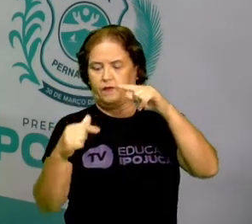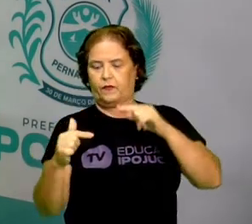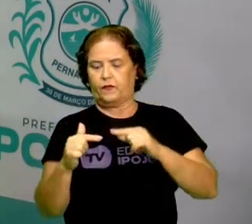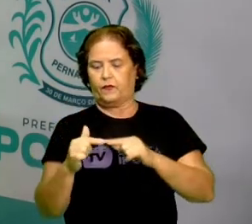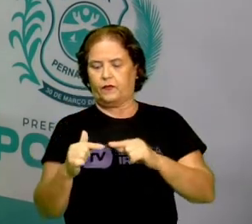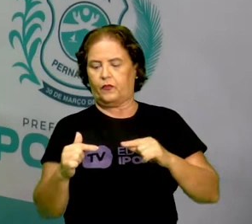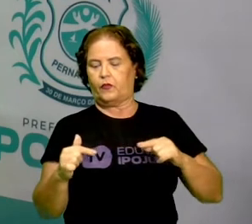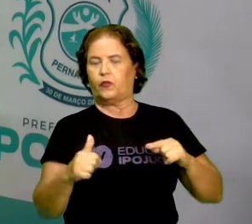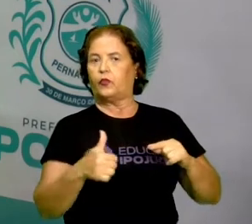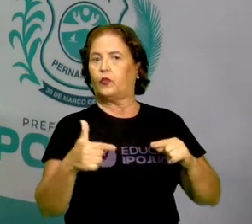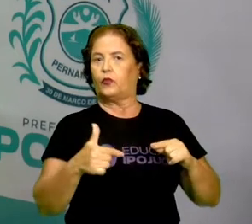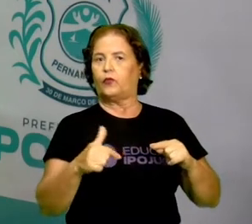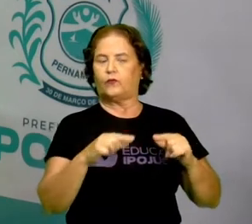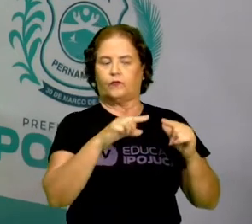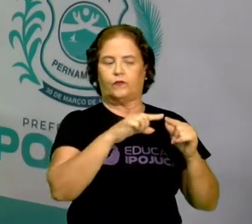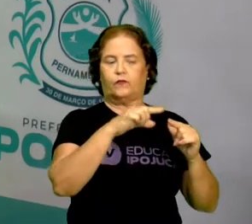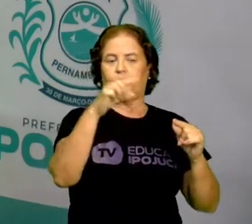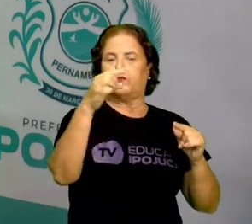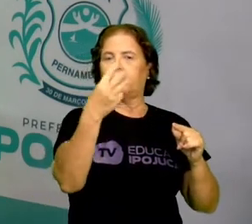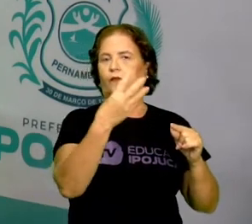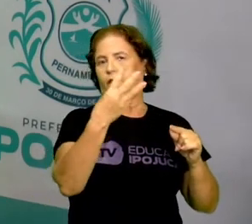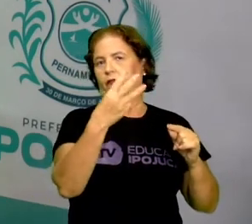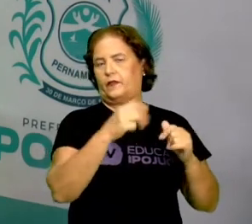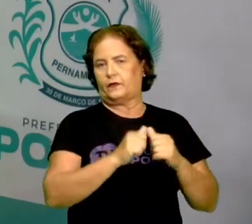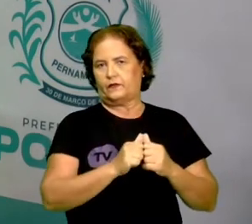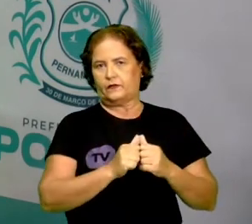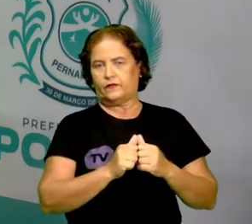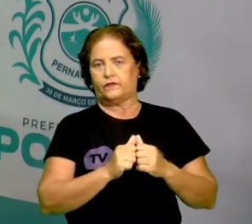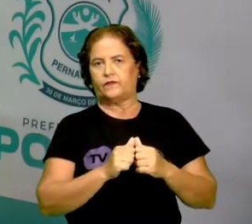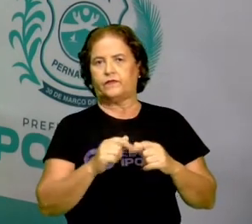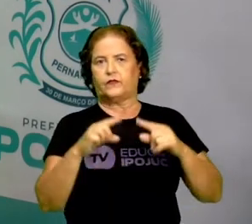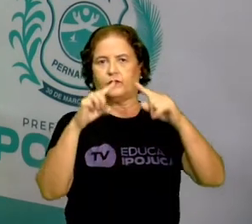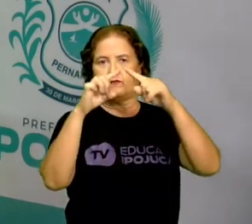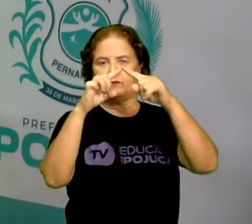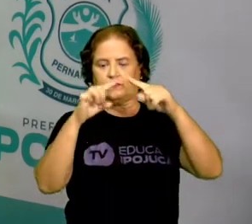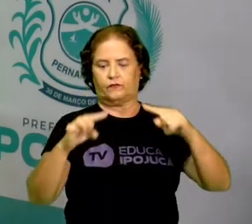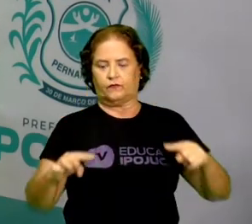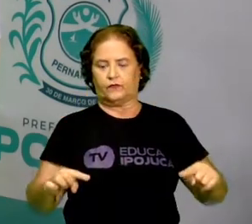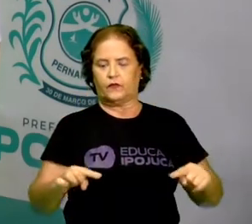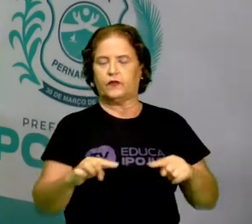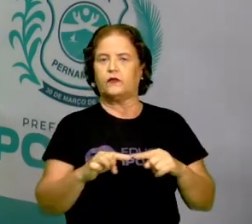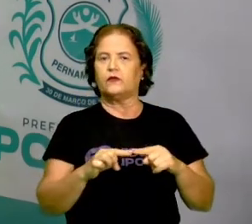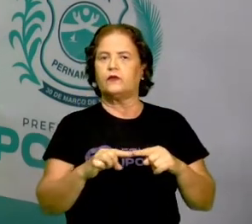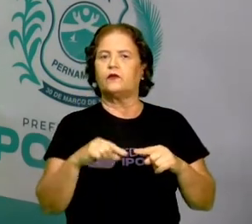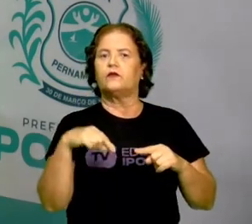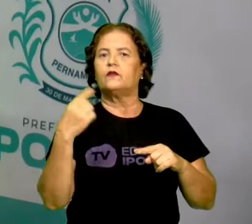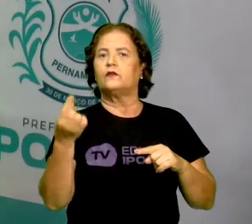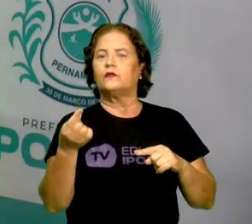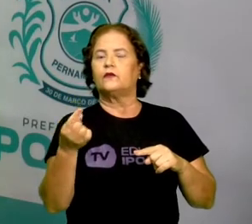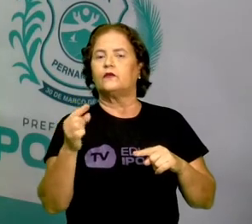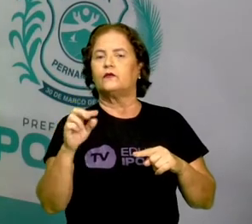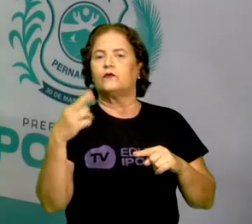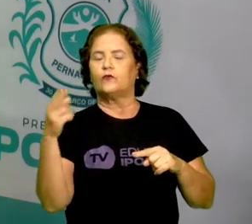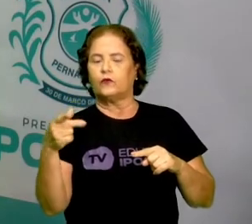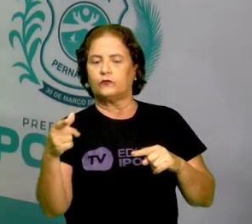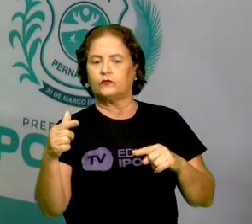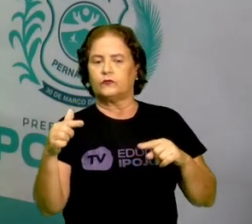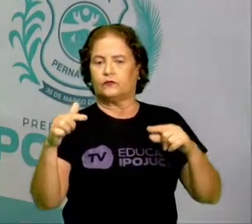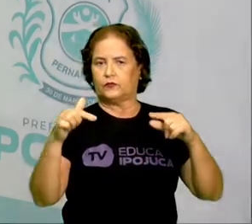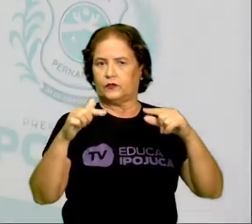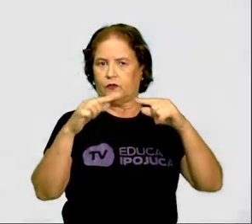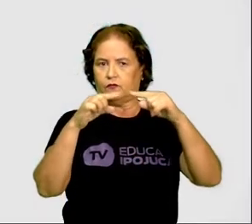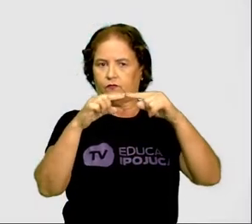E aqui eu trago um outro processo aqui, que é um retângulo em forma de quadro. E aqui é uma